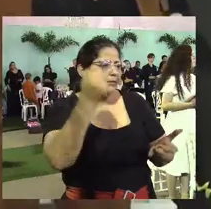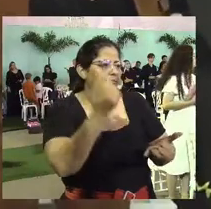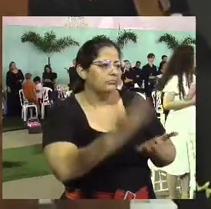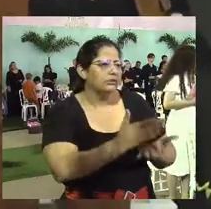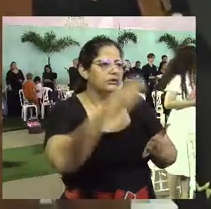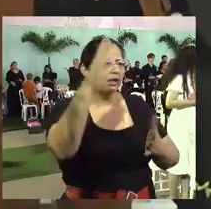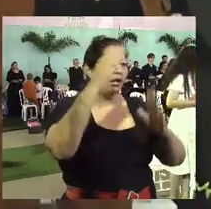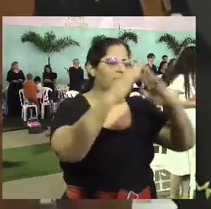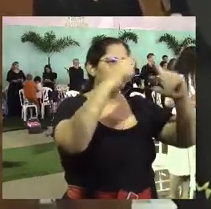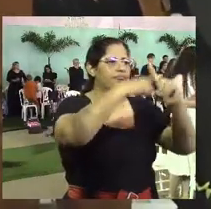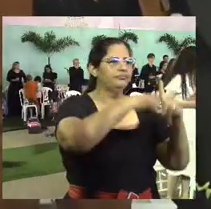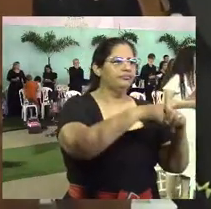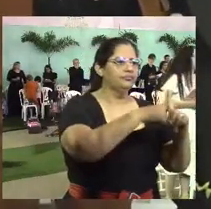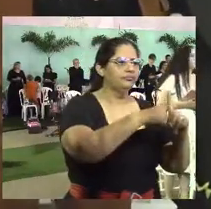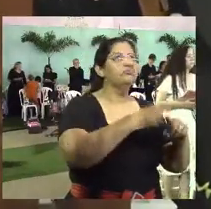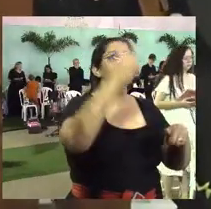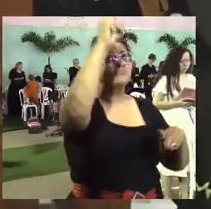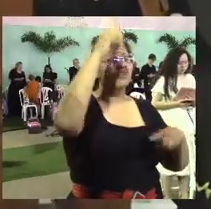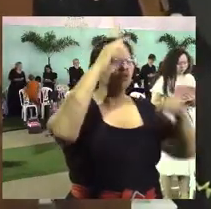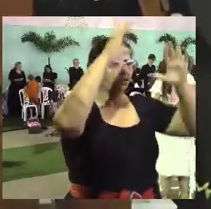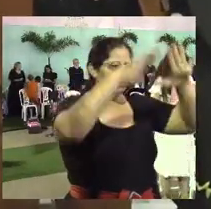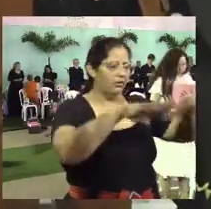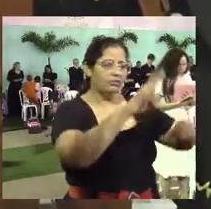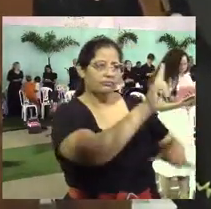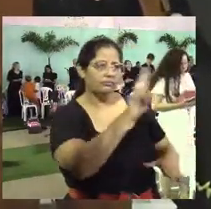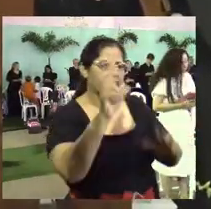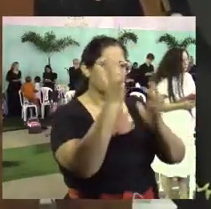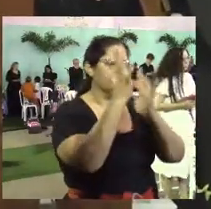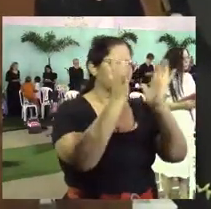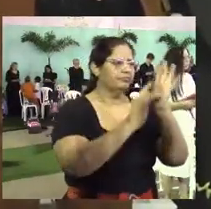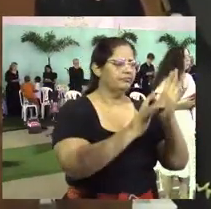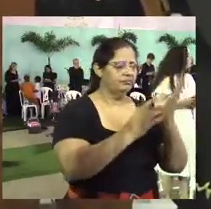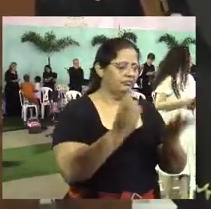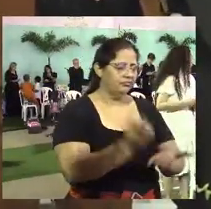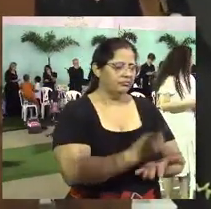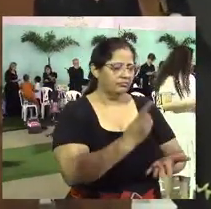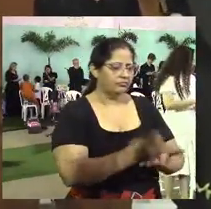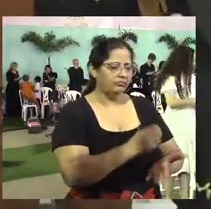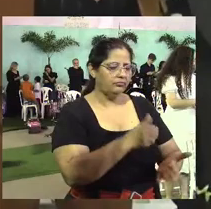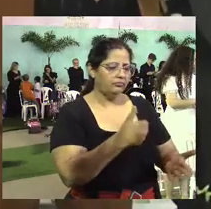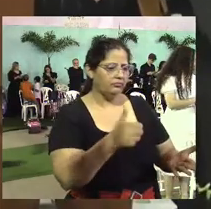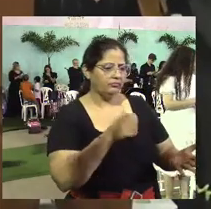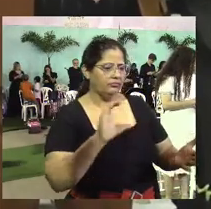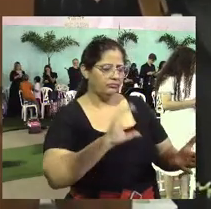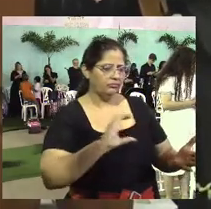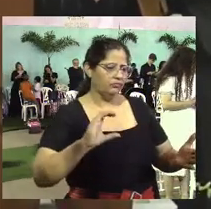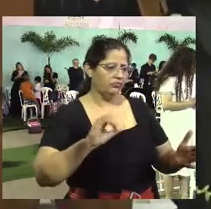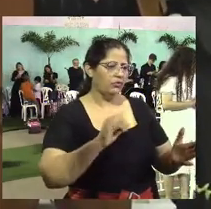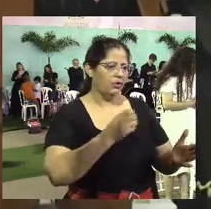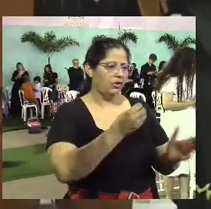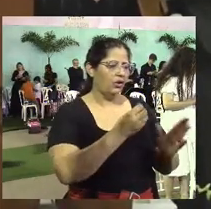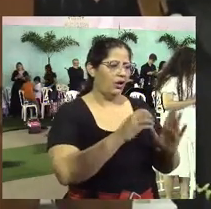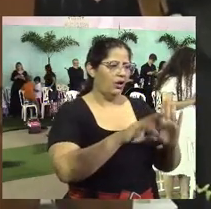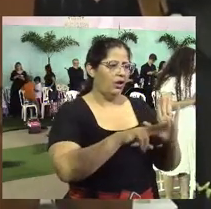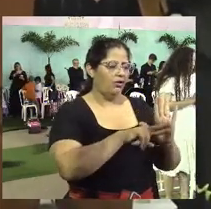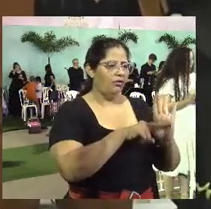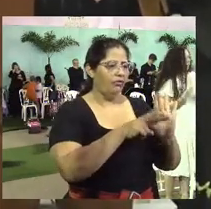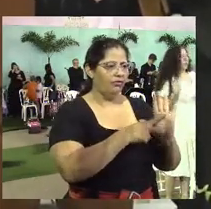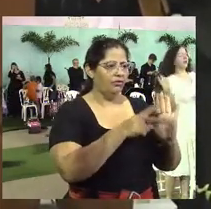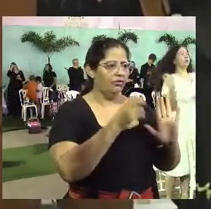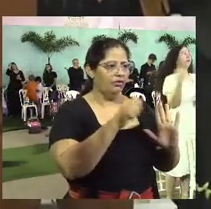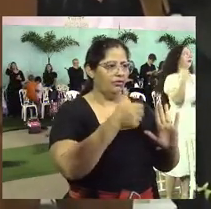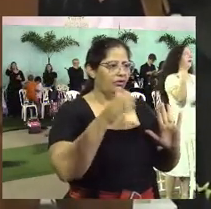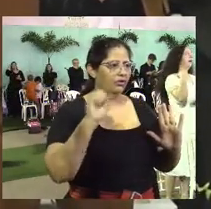tá intercedendo pelo trabalho Deus abençoe em nome de Jesus primeiro aos Coríntios 1 18 qual o tema da